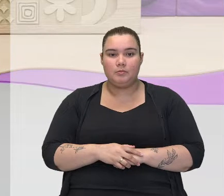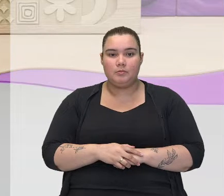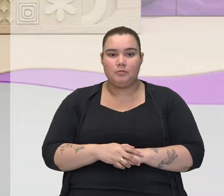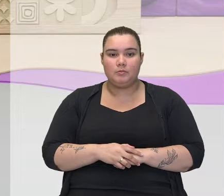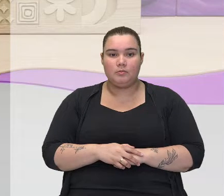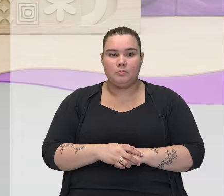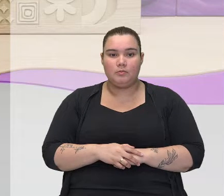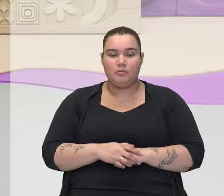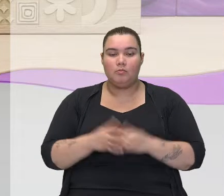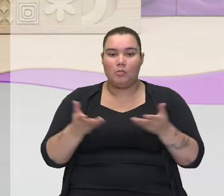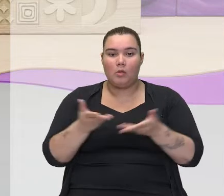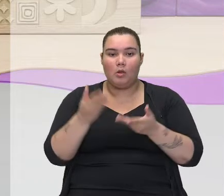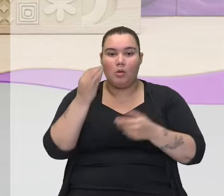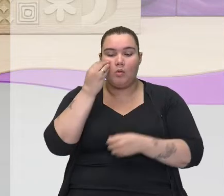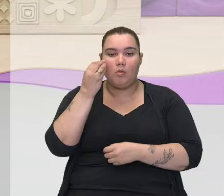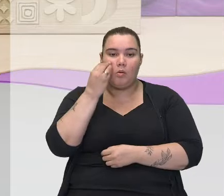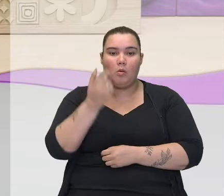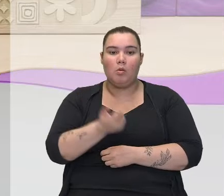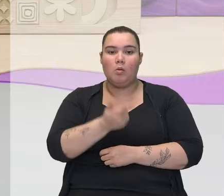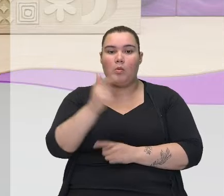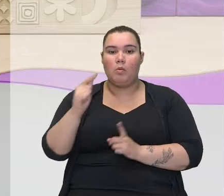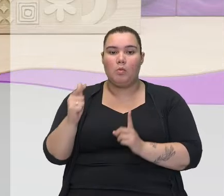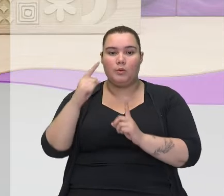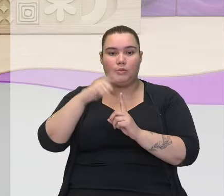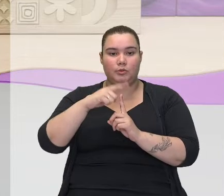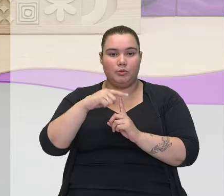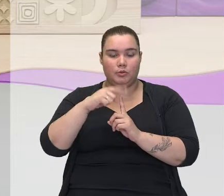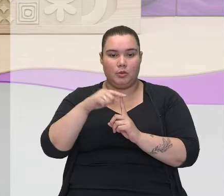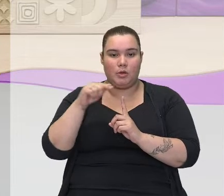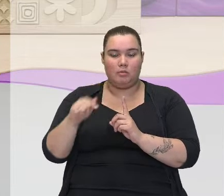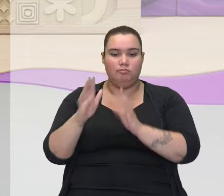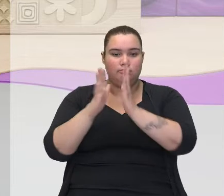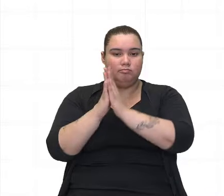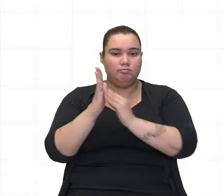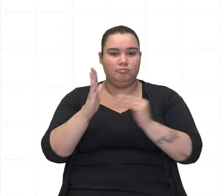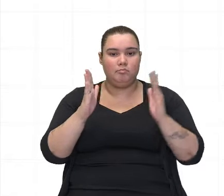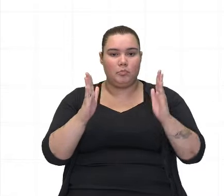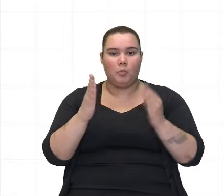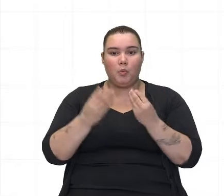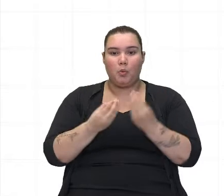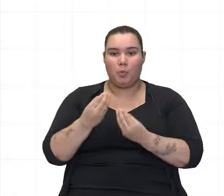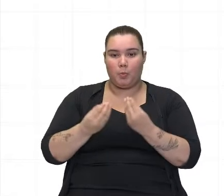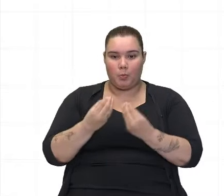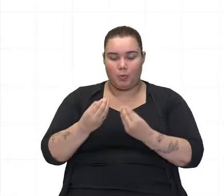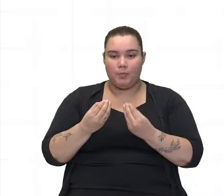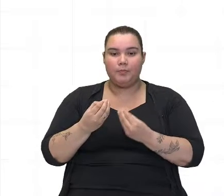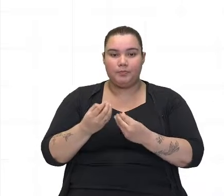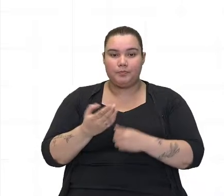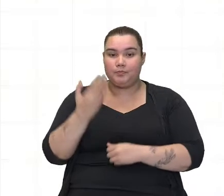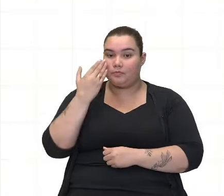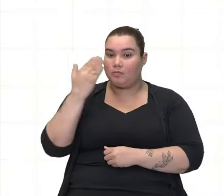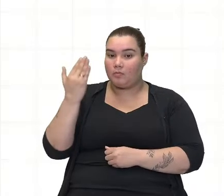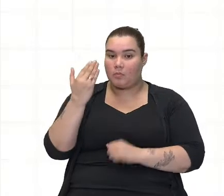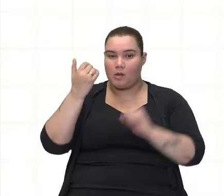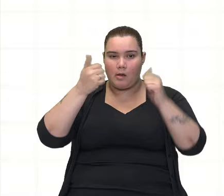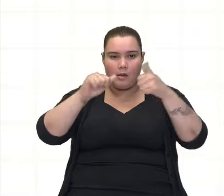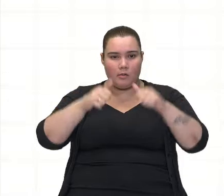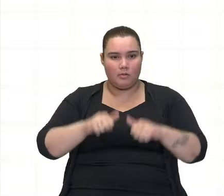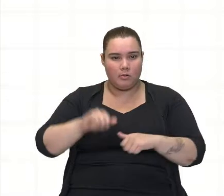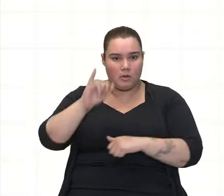agora, ó, uma outra forma de verificar essa simetria de reflexão. Veja comigo. Analisando as